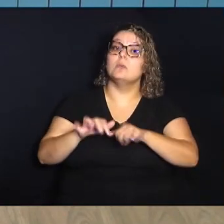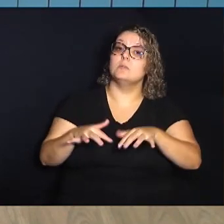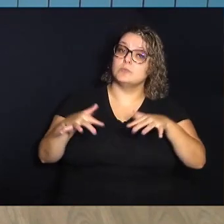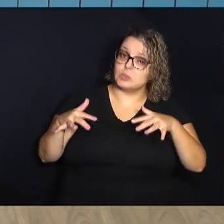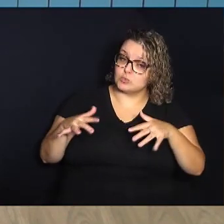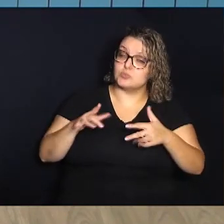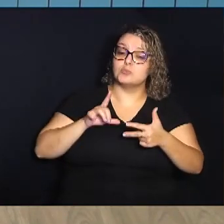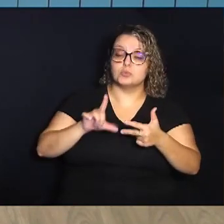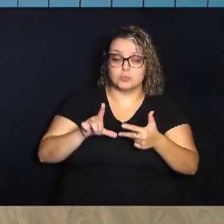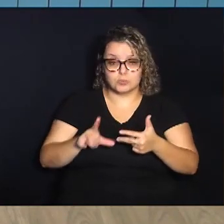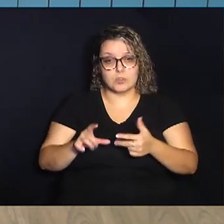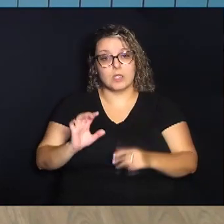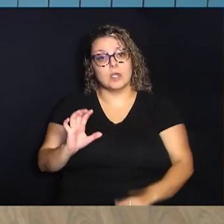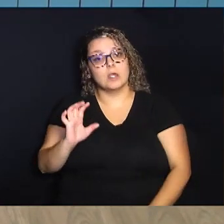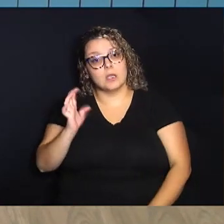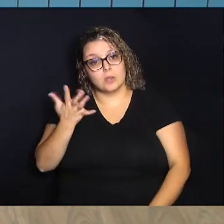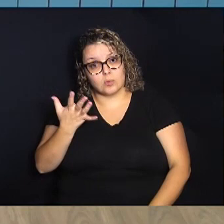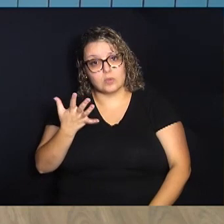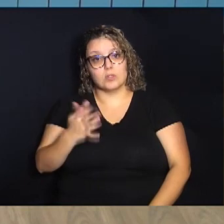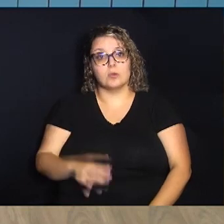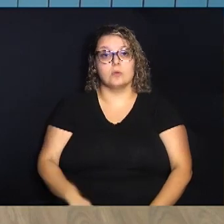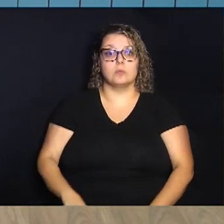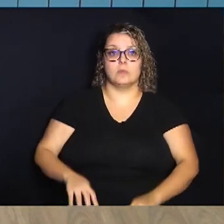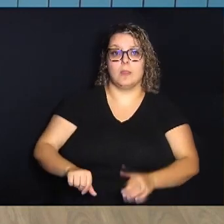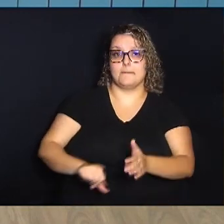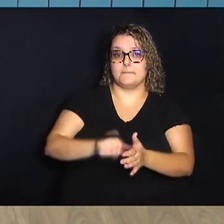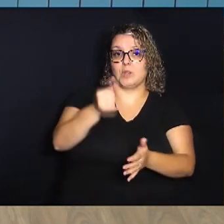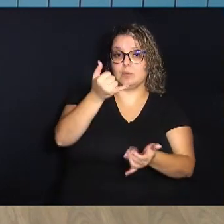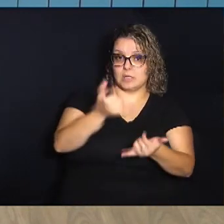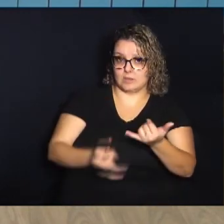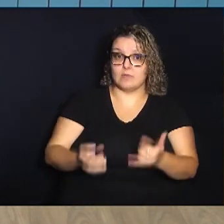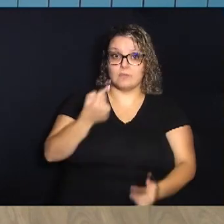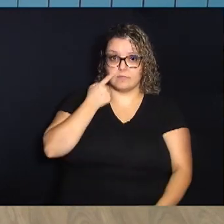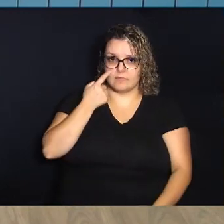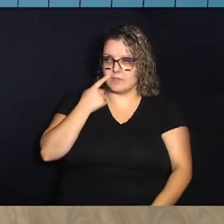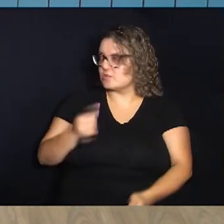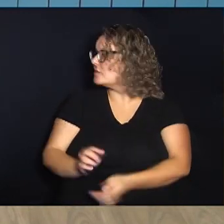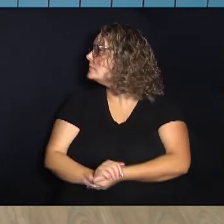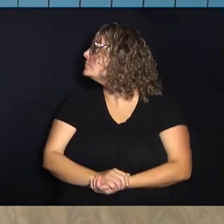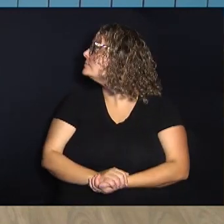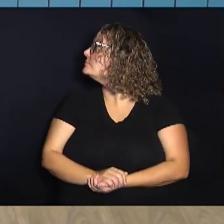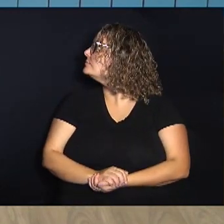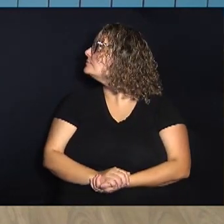Legislativo e aconteceu na chamada primeira parte. Confira.